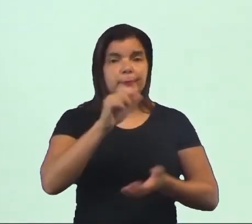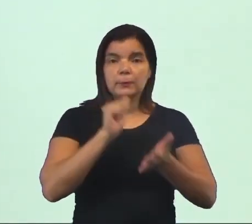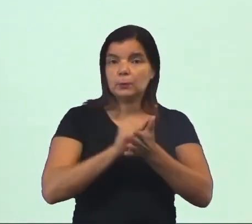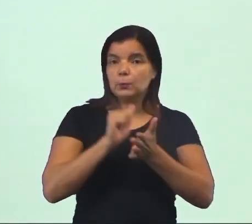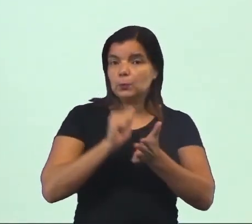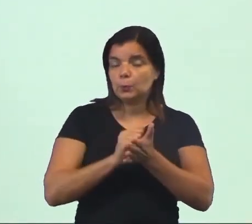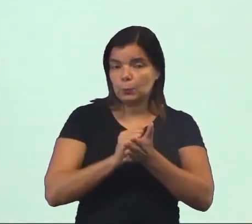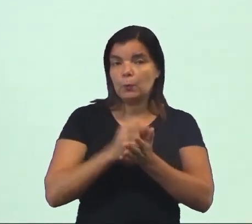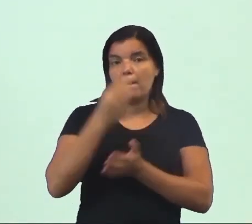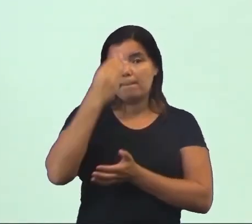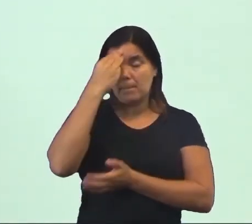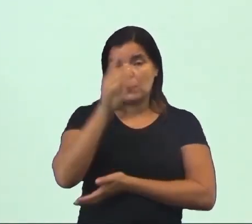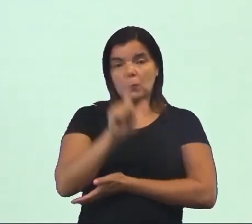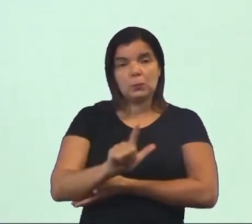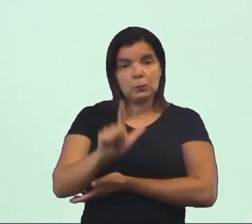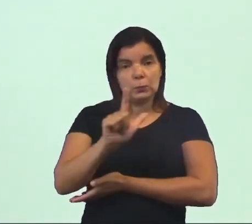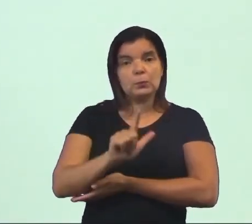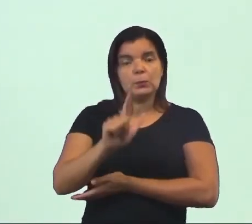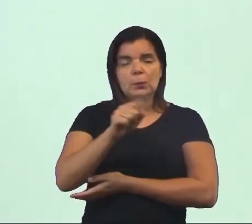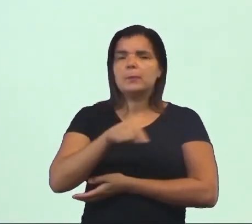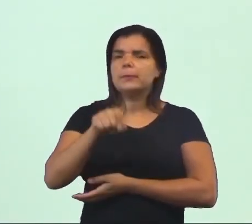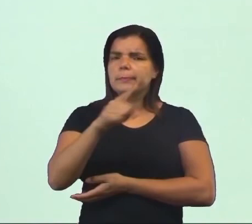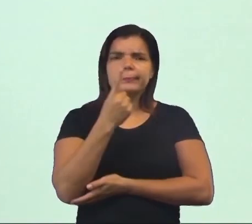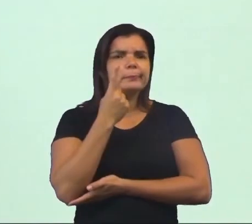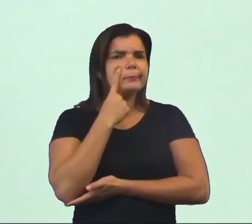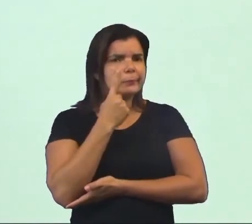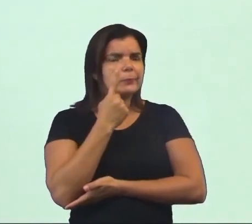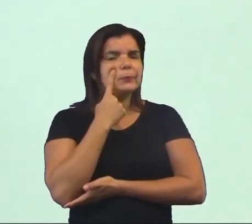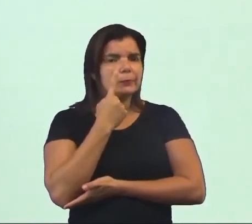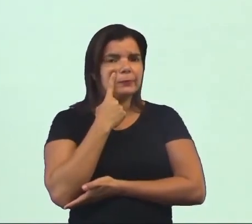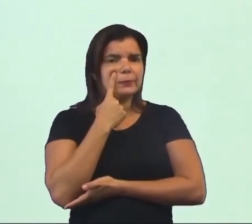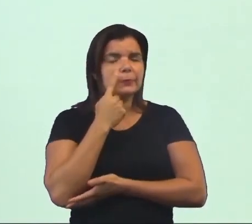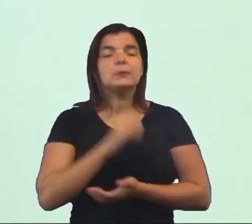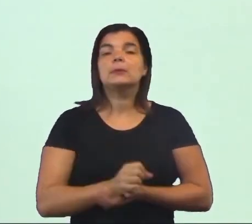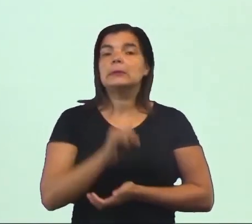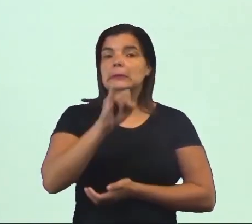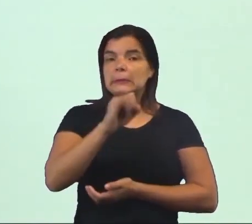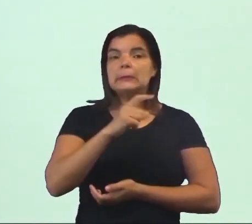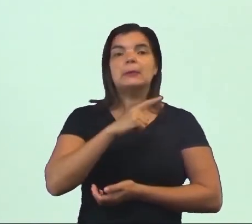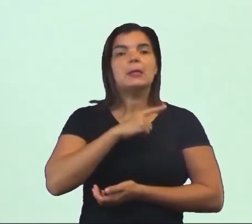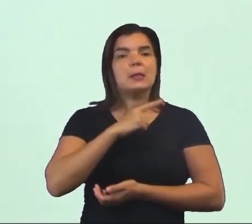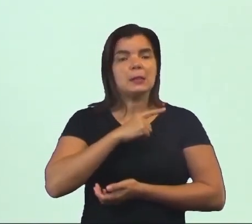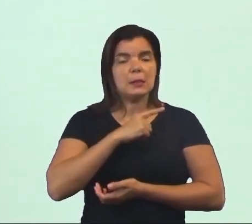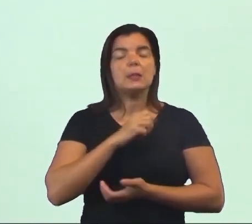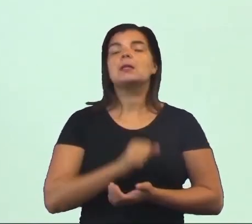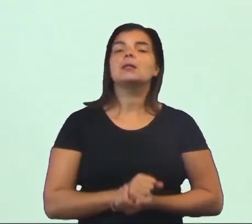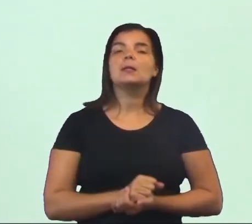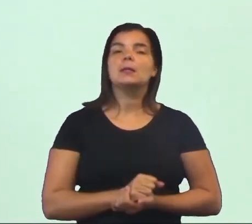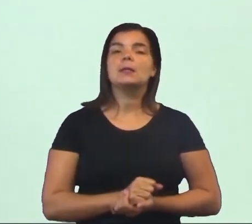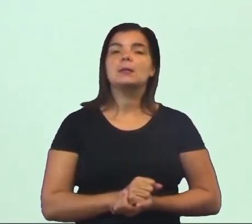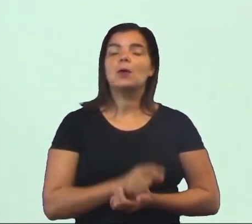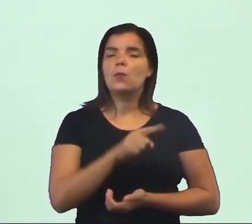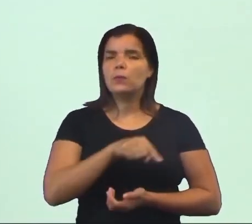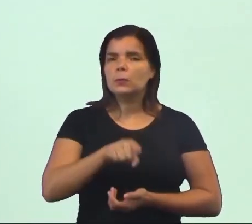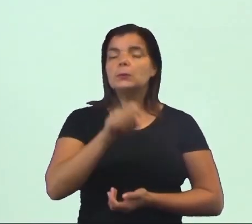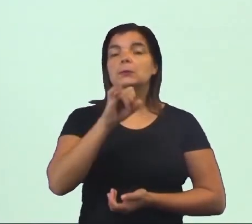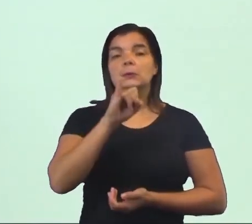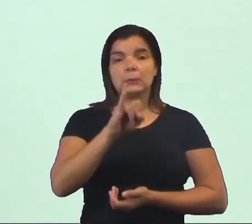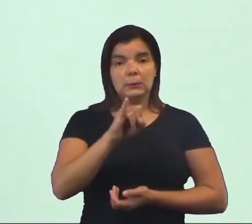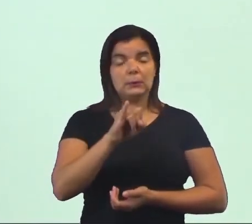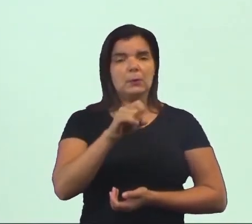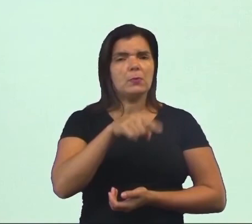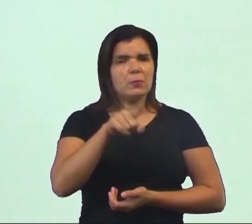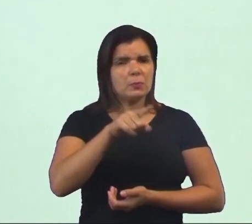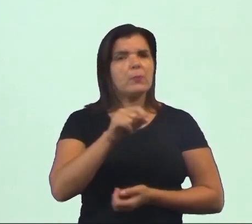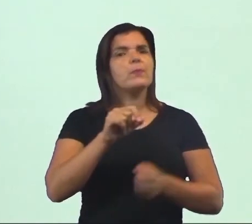o gênero Memórias Literárias, que você observe isso. Se teve uma revisão, que você observe isso e que